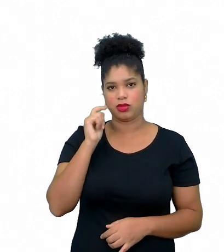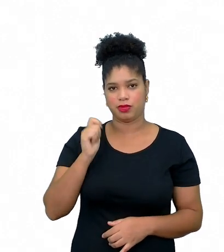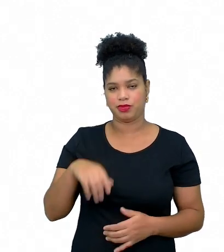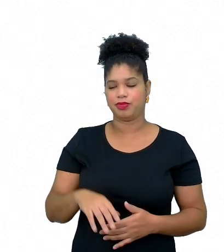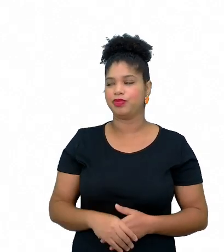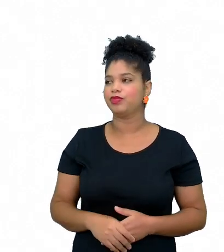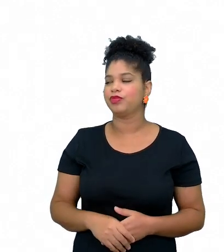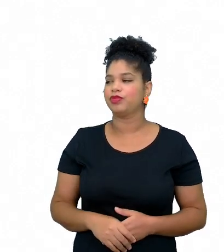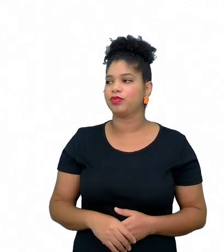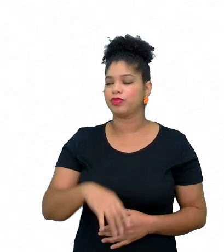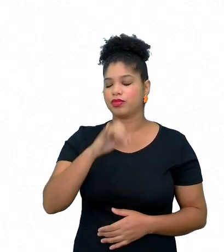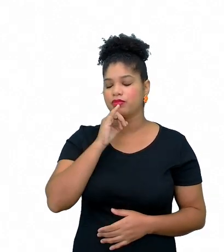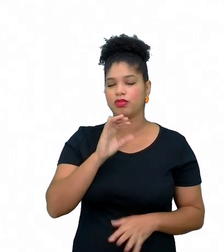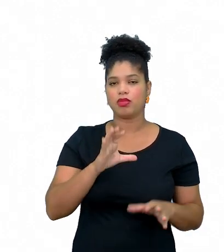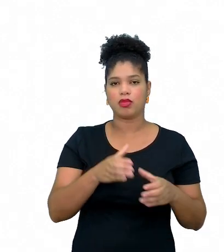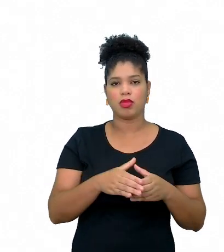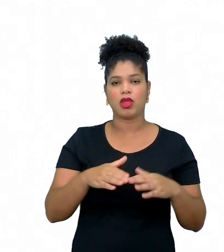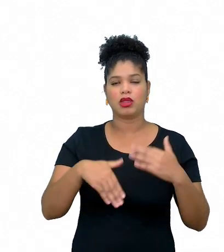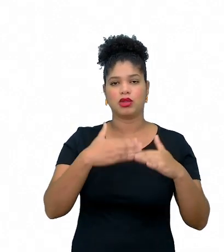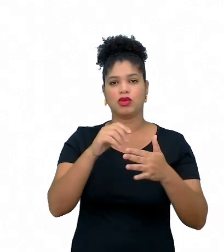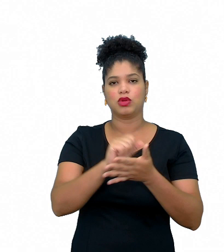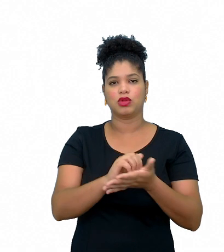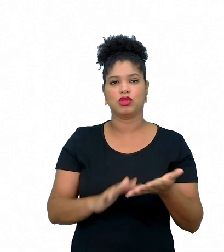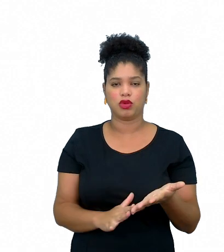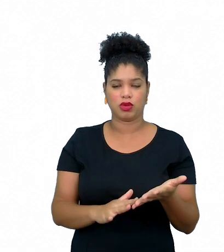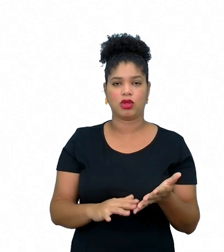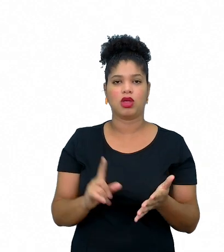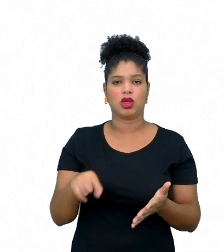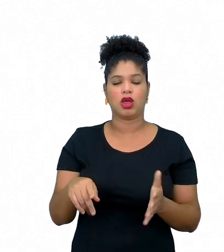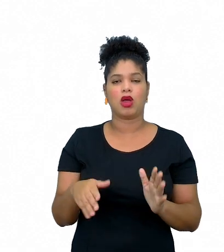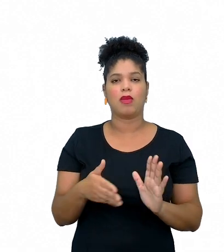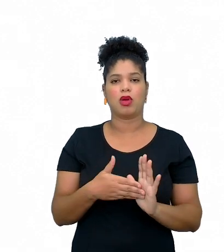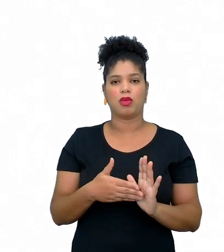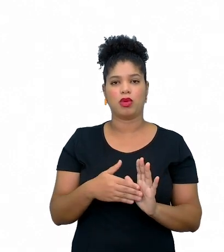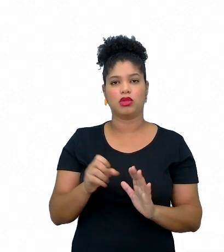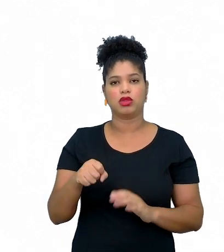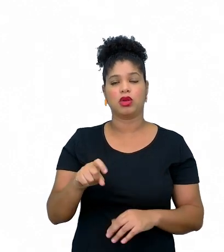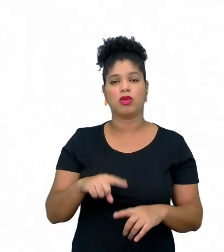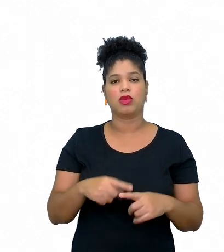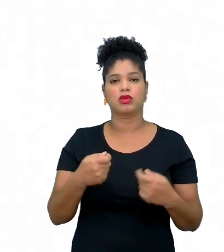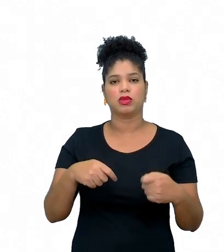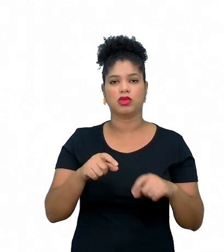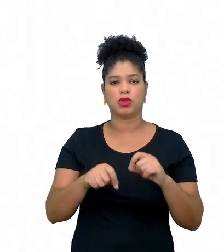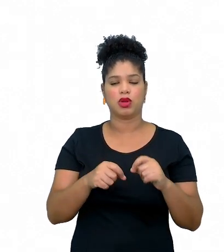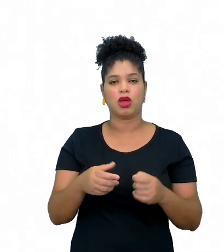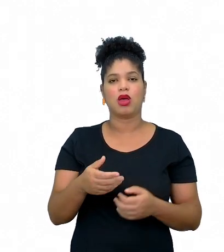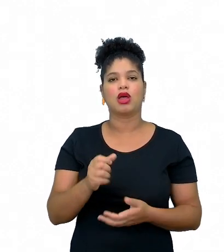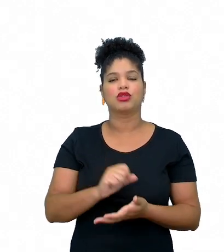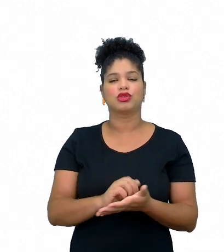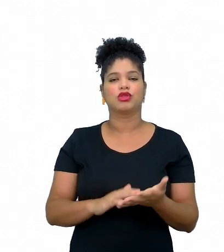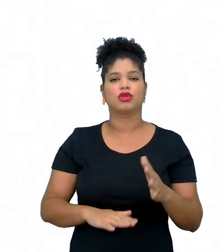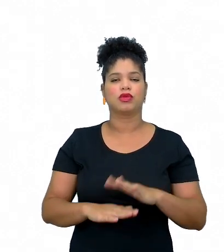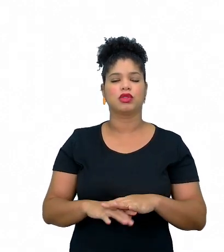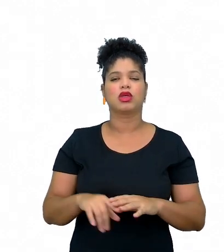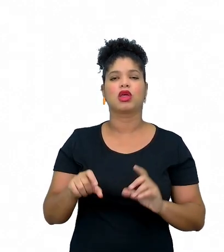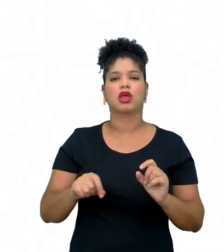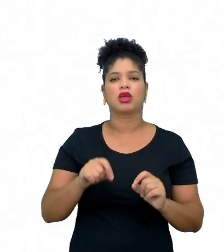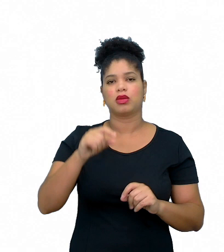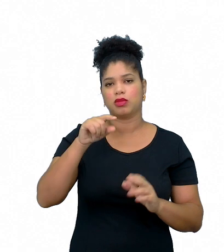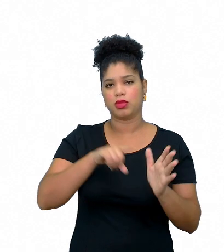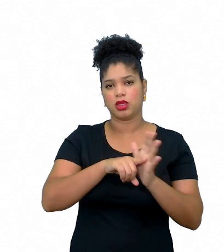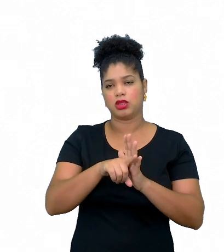está lá o grupo, desenvolvendo as atividades que são propostas. Ele precisa fazer uma atividade. Quem vai pesquisar